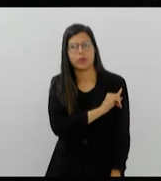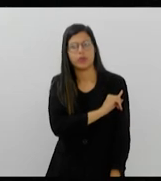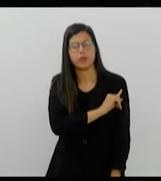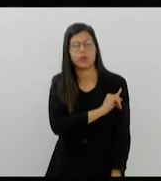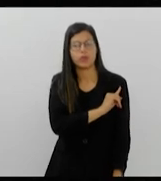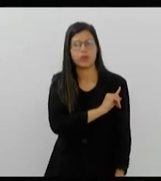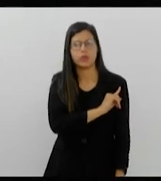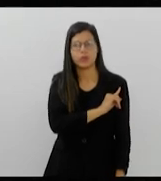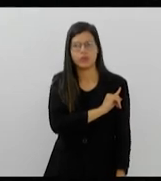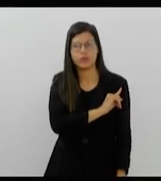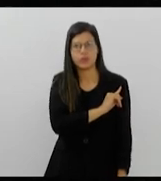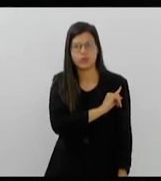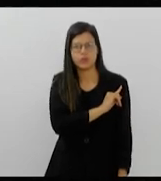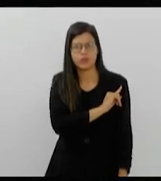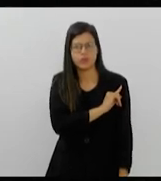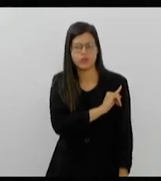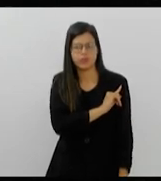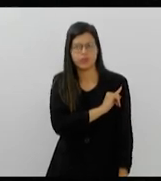piso